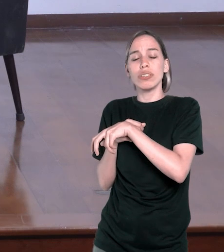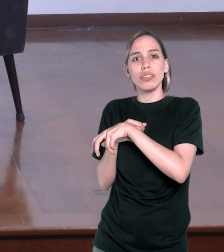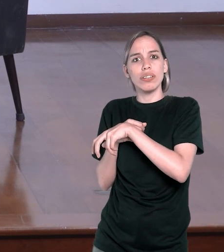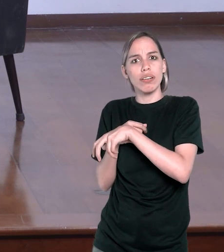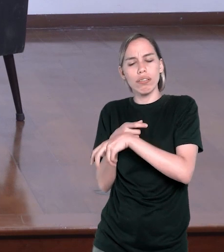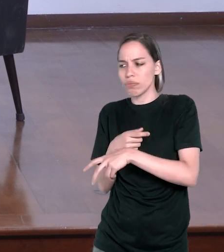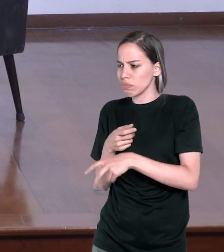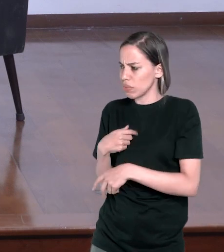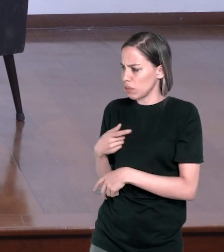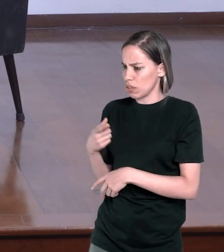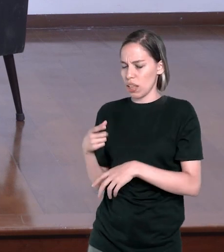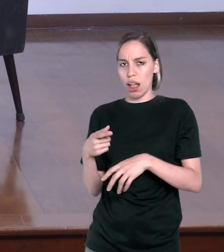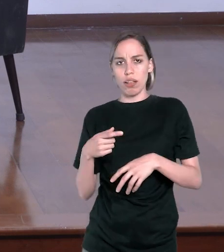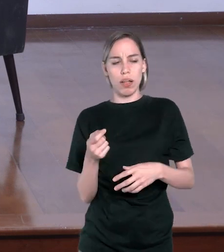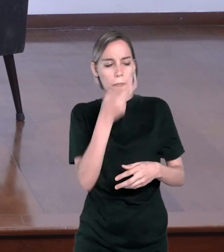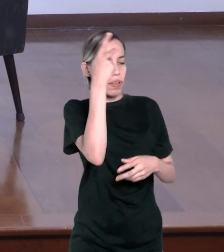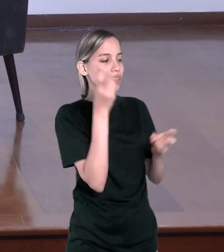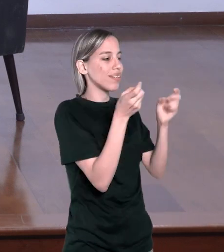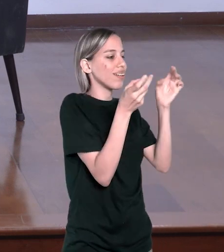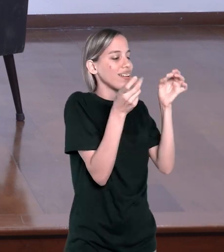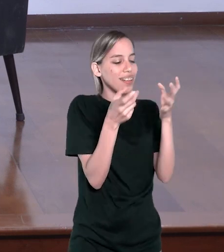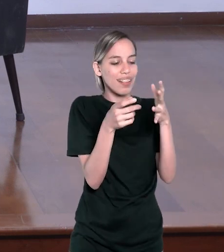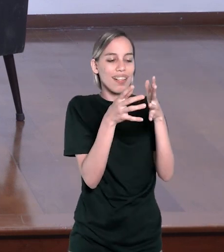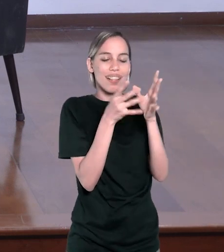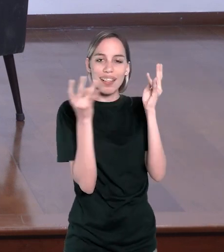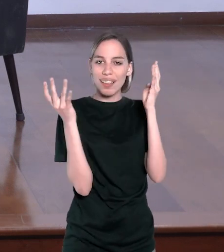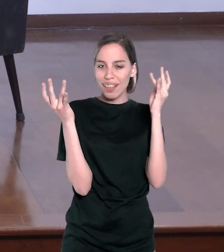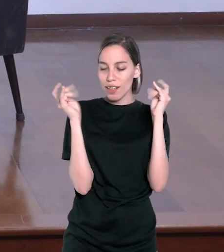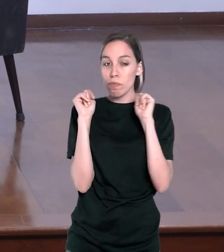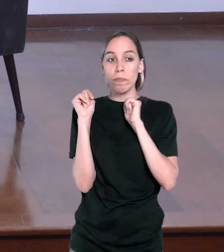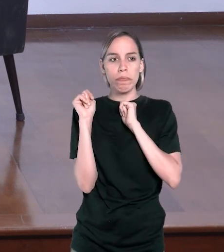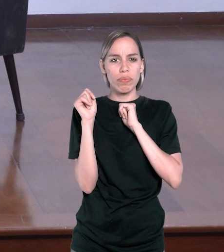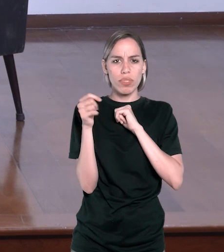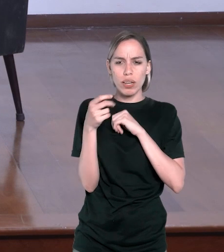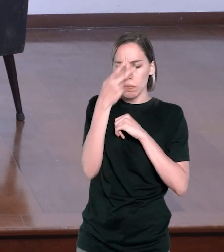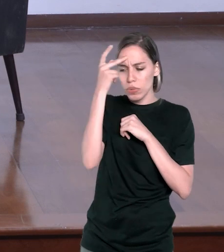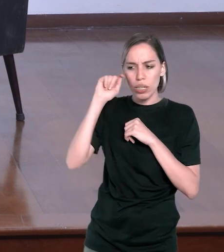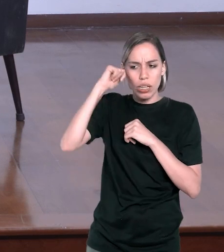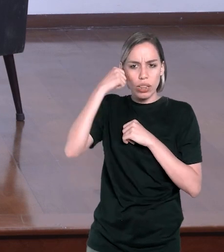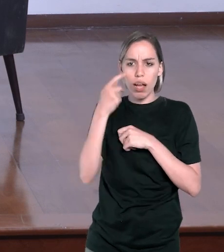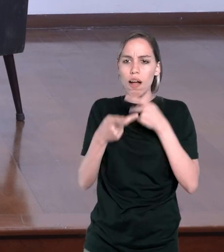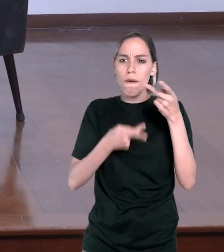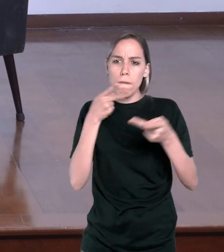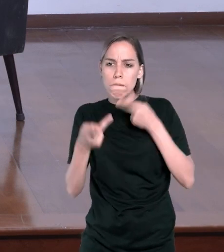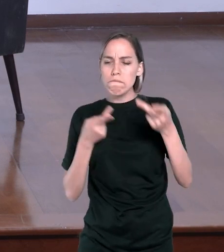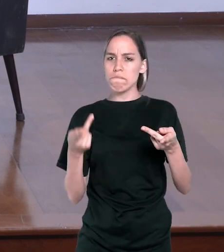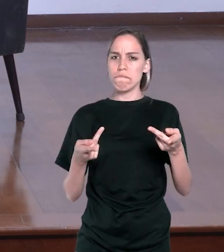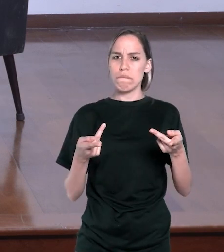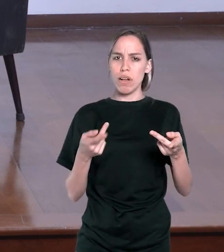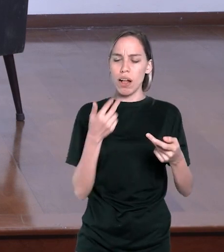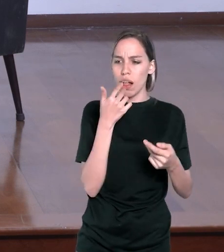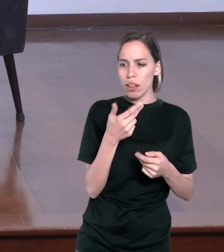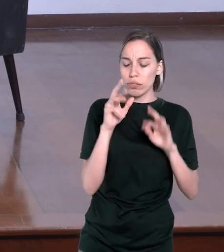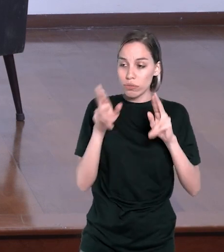camisa, comerciantes com anéis de ouro, negros falando em dialeto, soldados, catraieiros, mendigos, guardas fiscais, vagabundos,